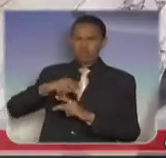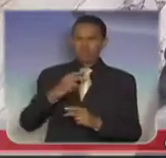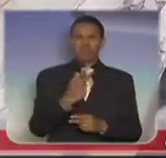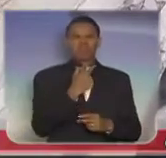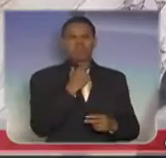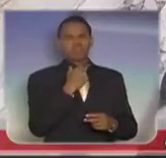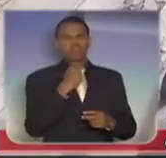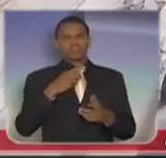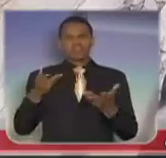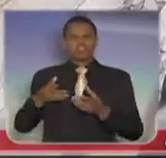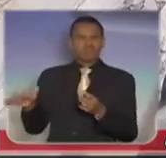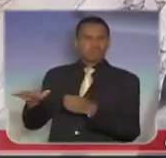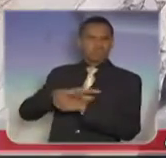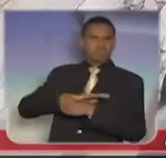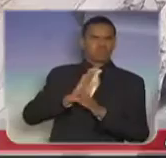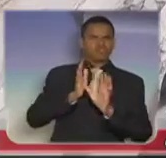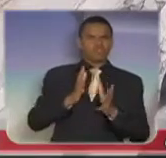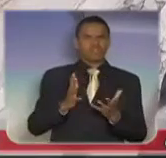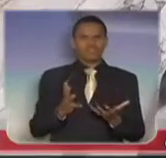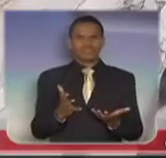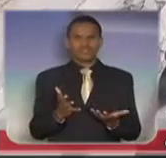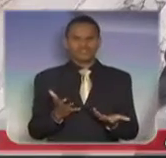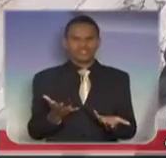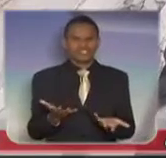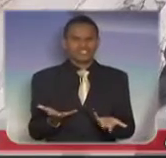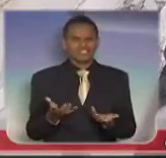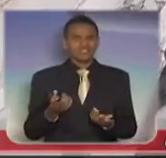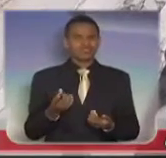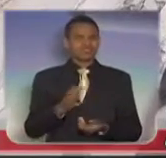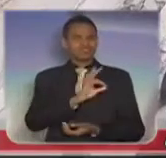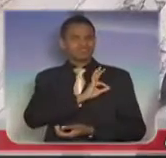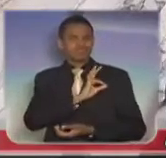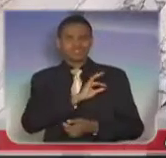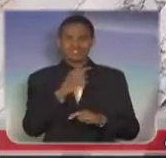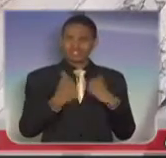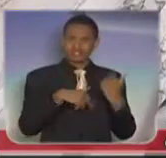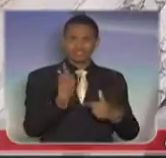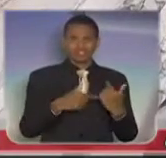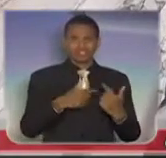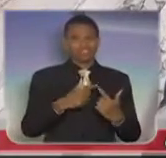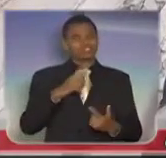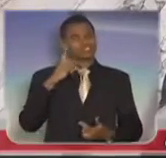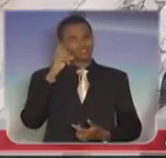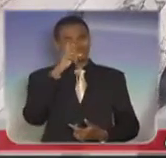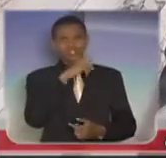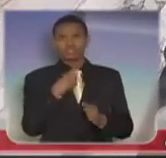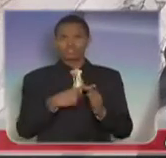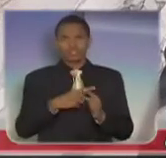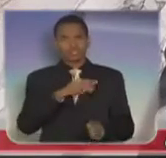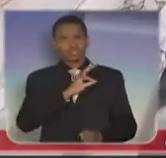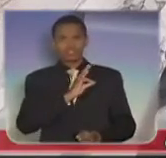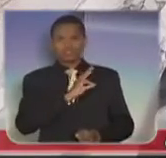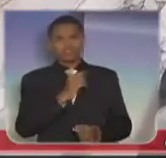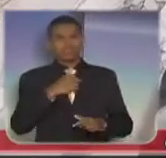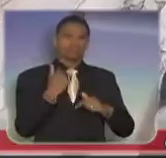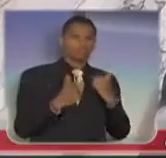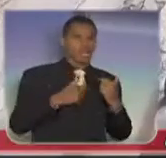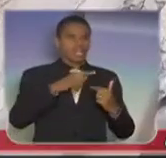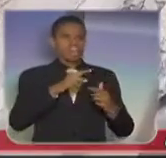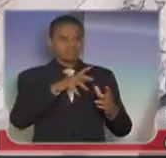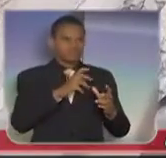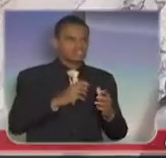vamos liberar os presos então a polícia militar está numa situação difícil porque a polícia militar prende ea justiça solta